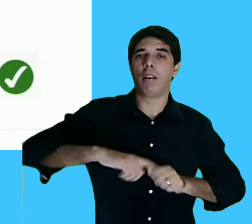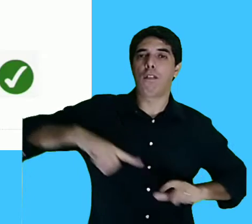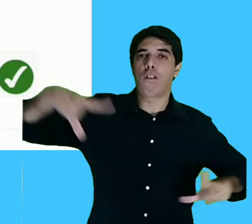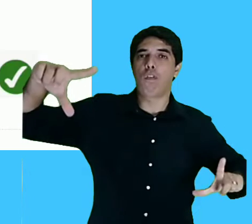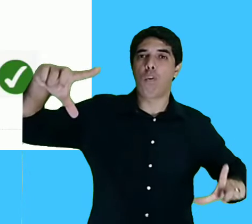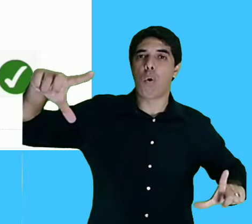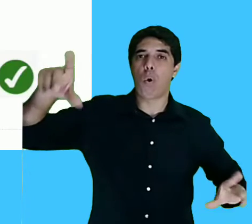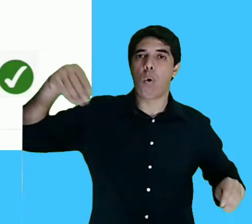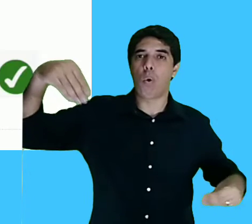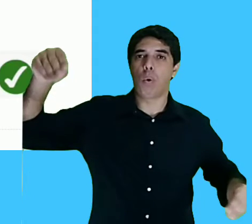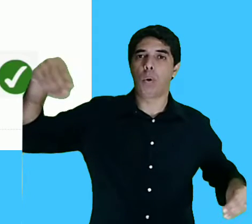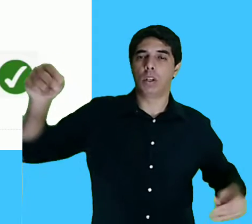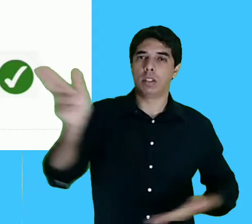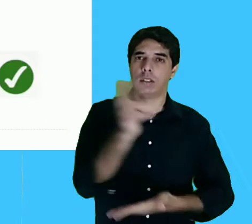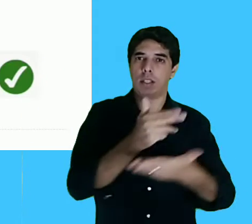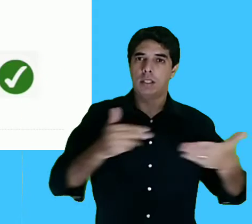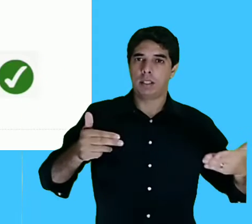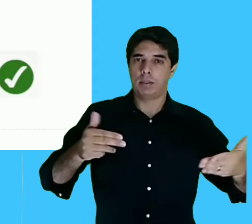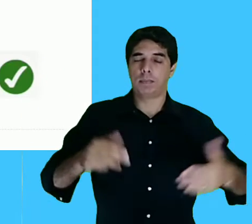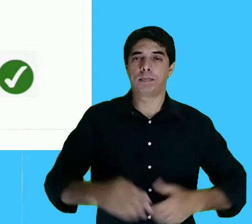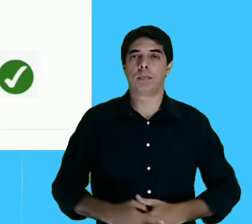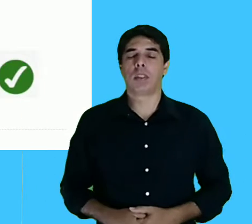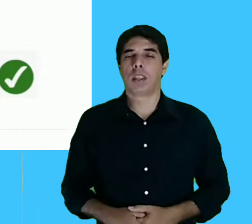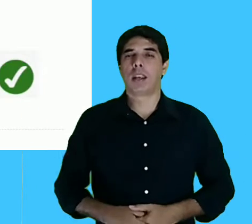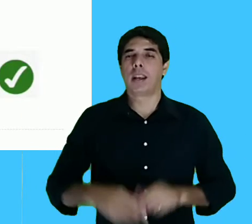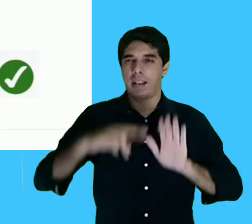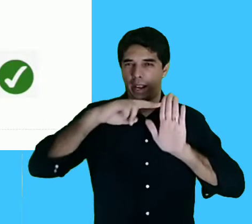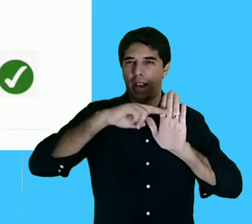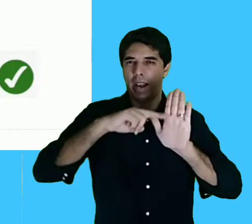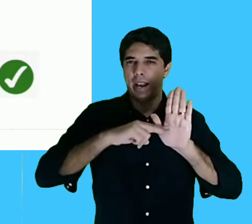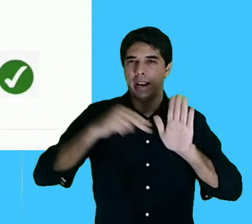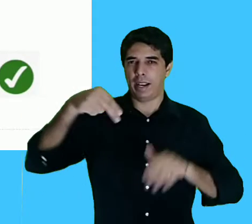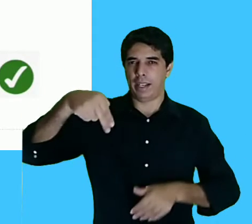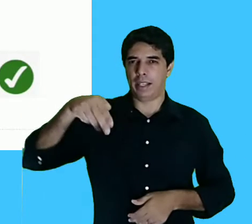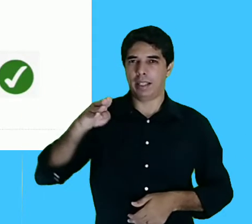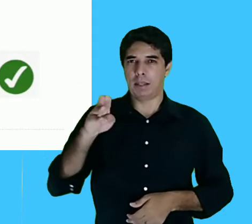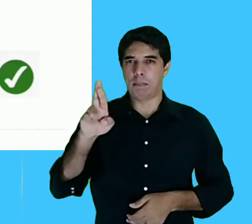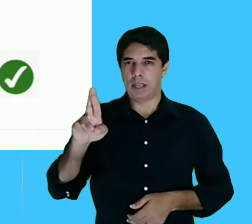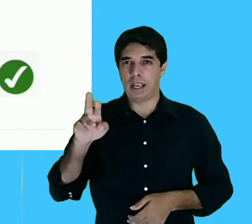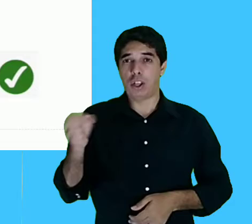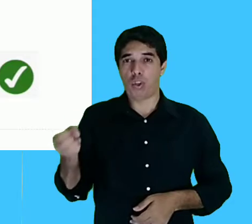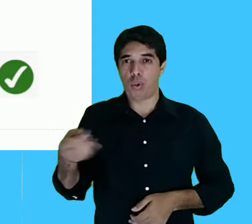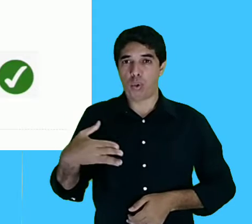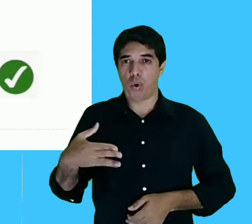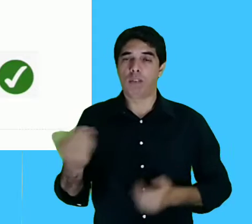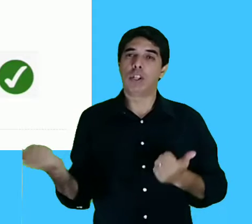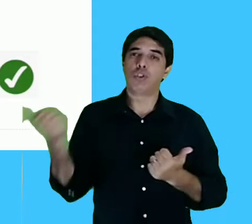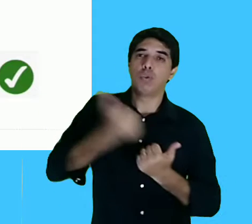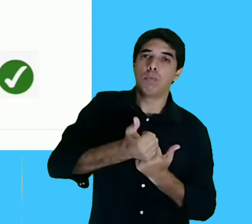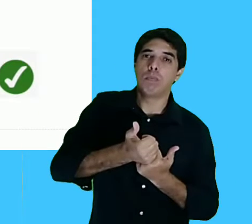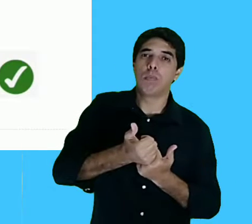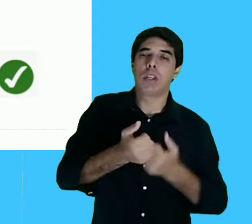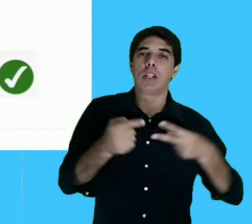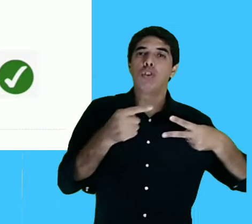Essa NBR ela veio para substituir a NBR 10.068 de